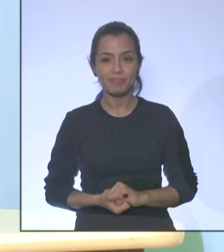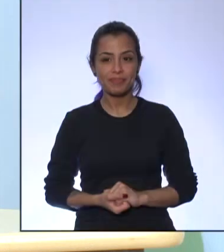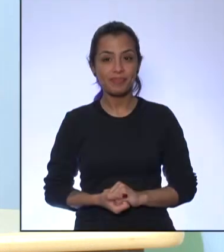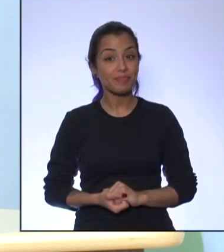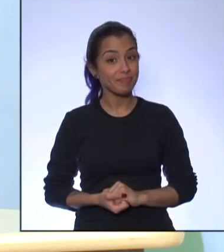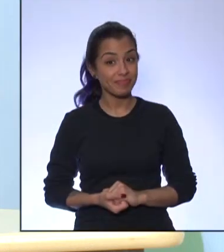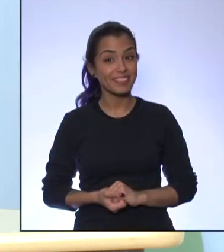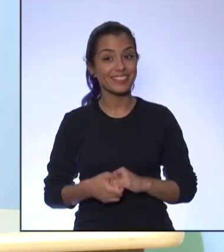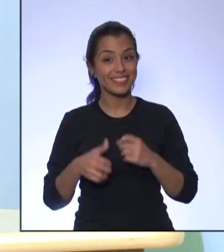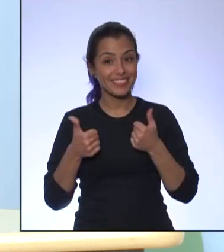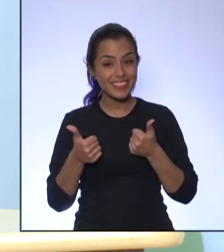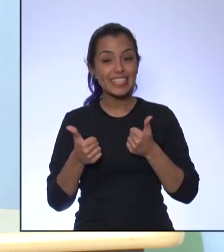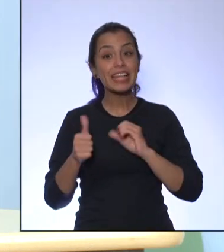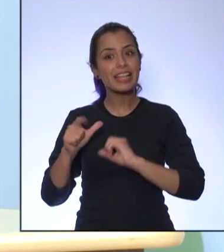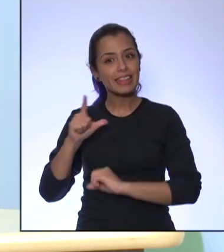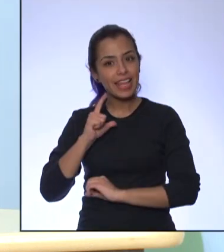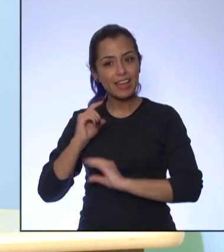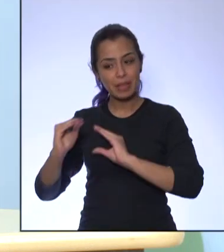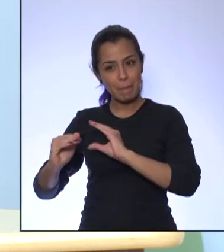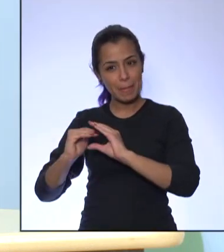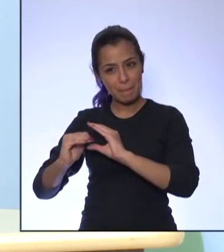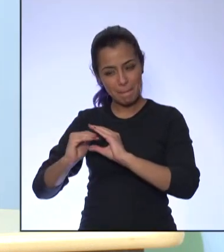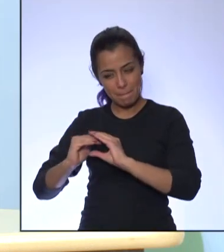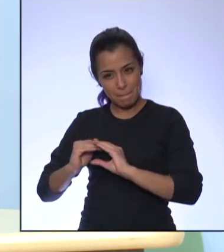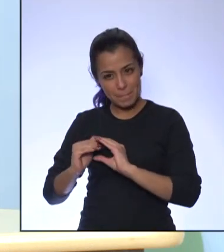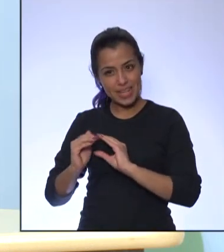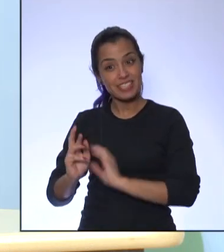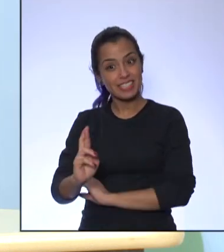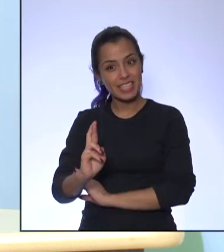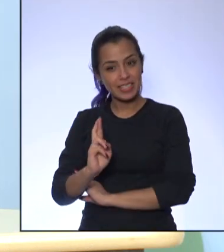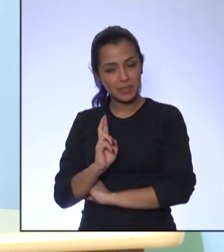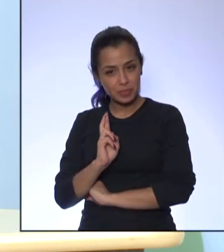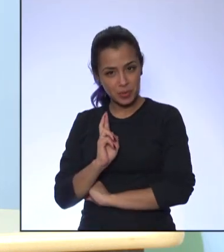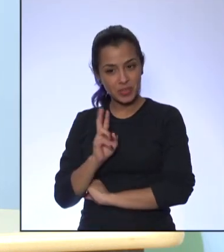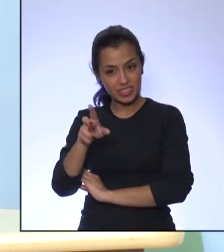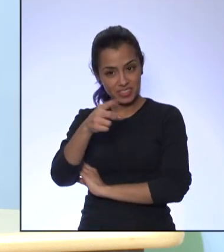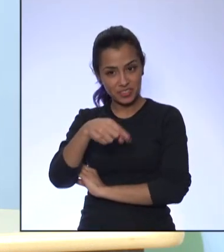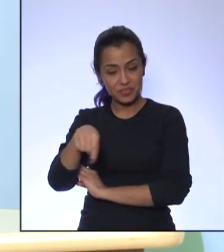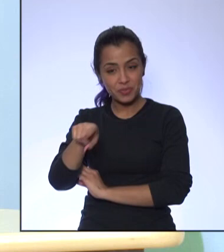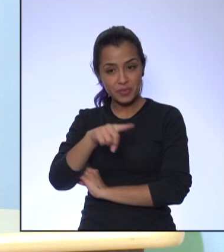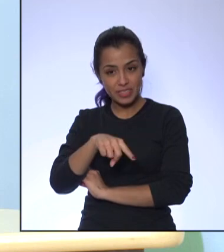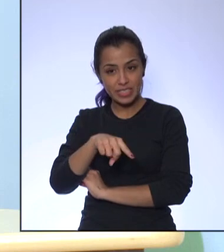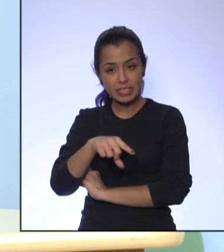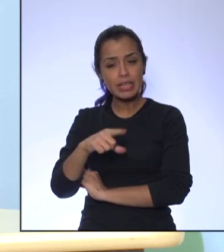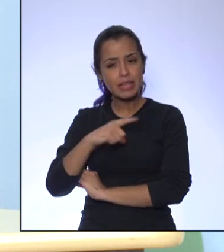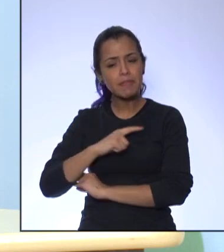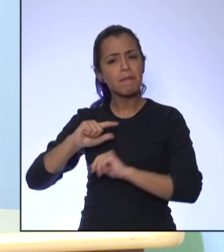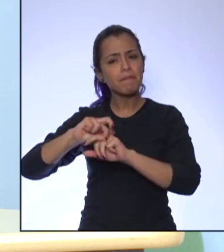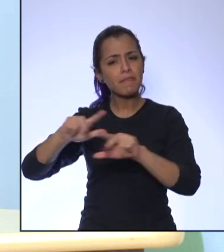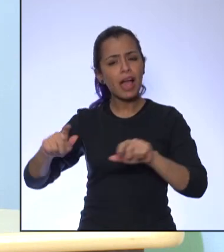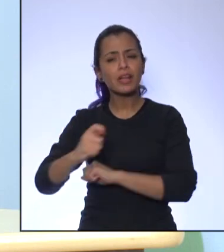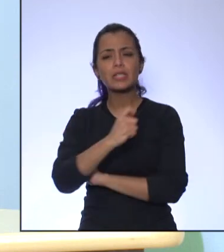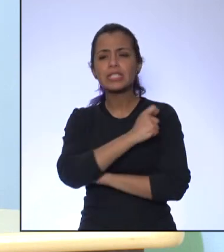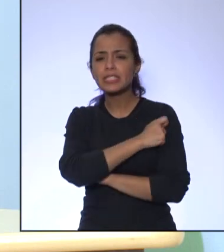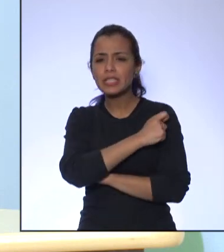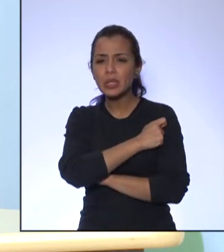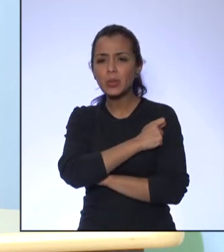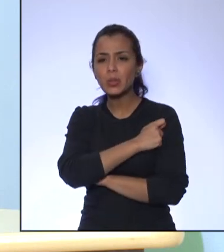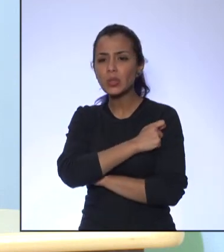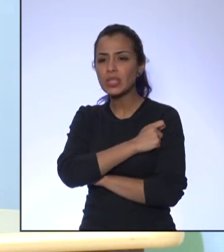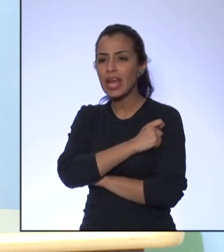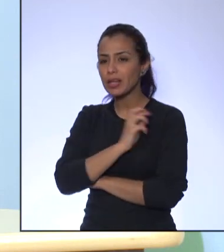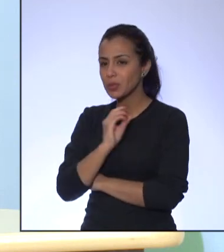Muito bem, a gente está recebendo aqui as respostas de vocês. Então, vários alunos colocaram